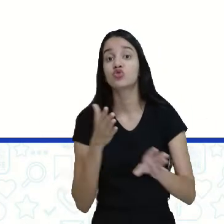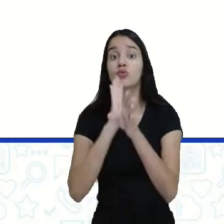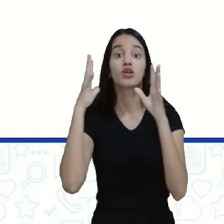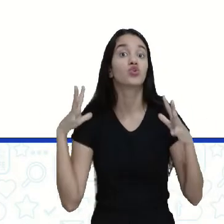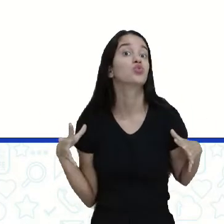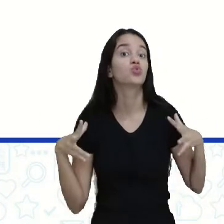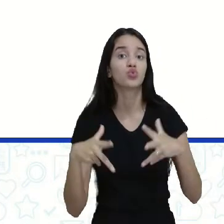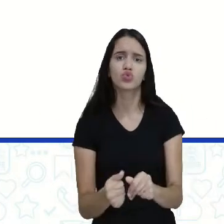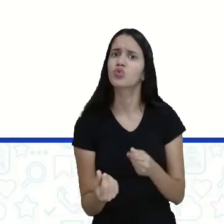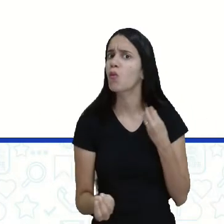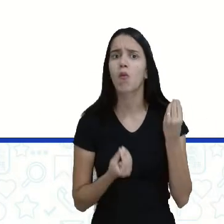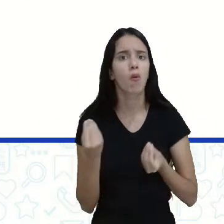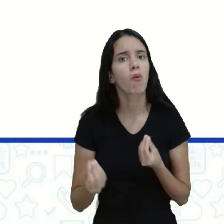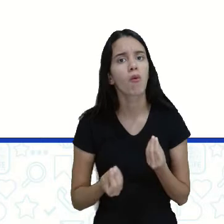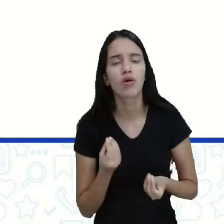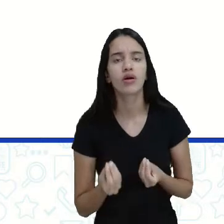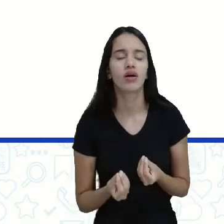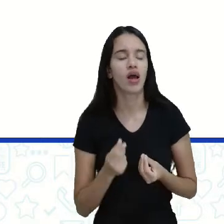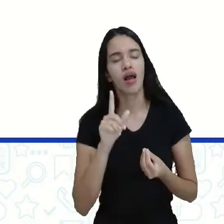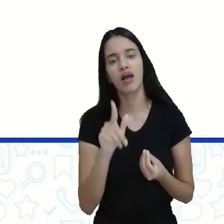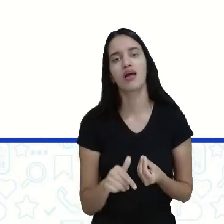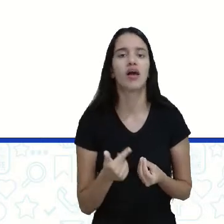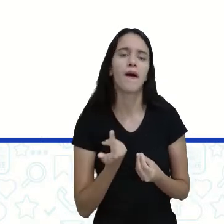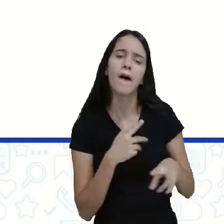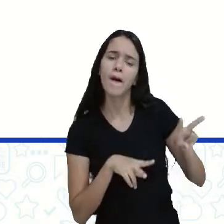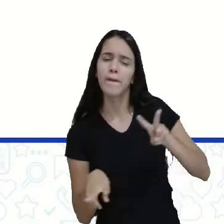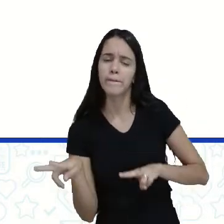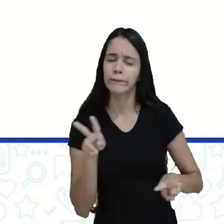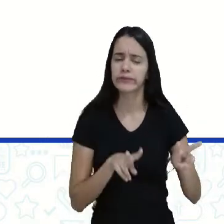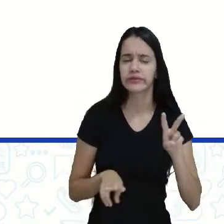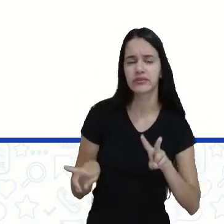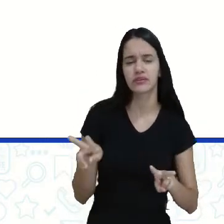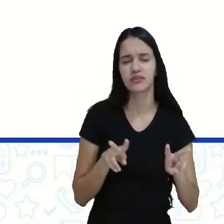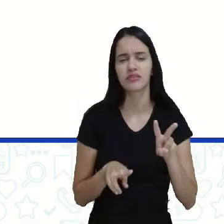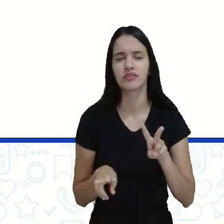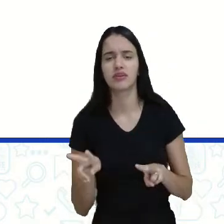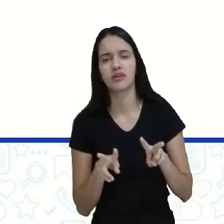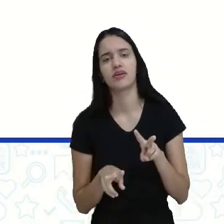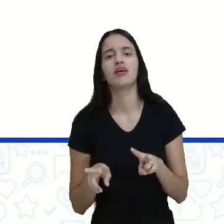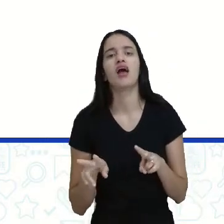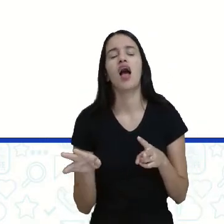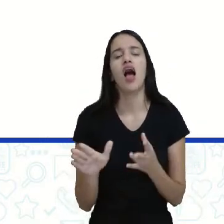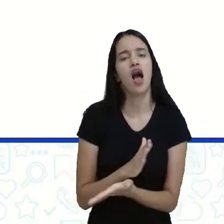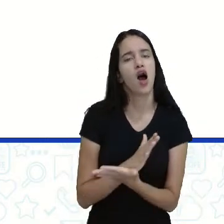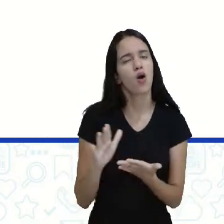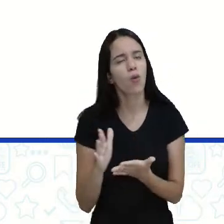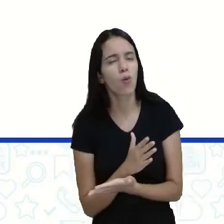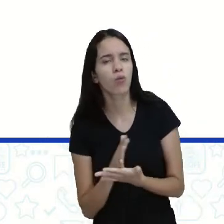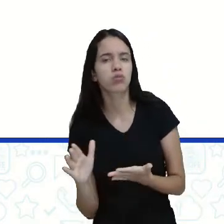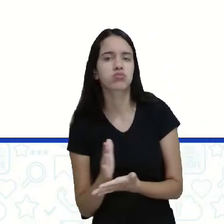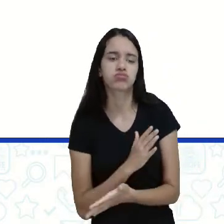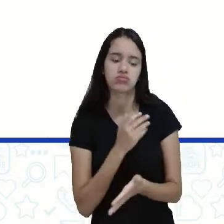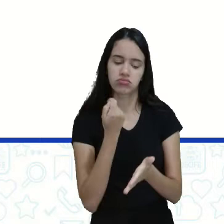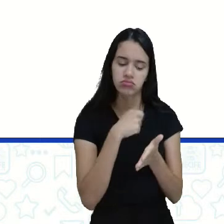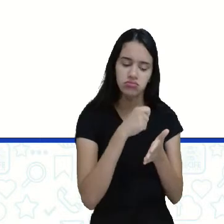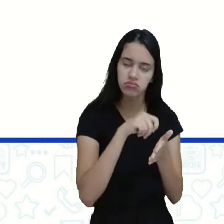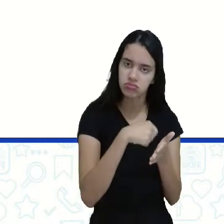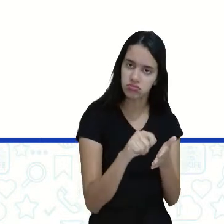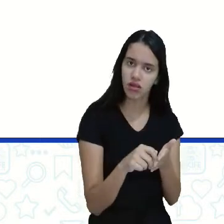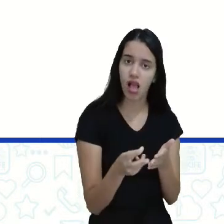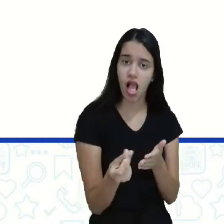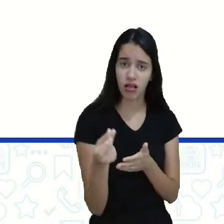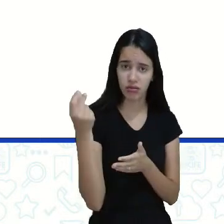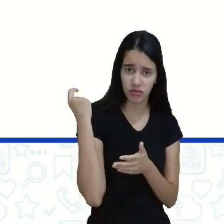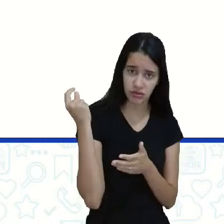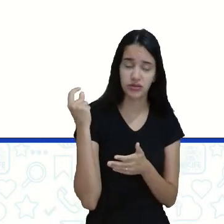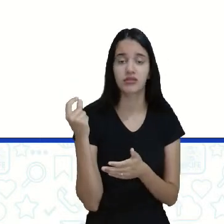isso. Como assim, professora? Eles foram observar lá, né, alguns manuscritos antigos